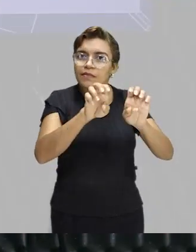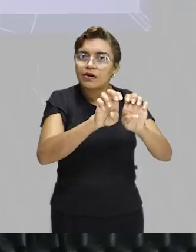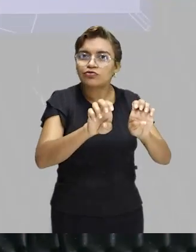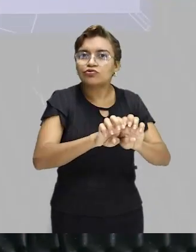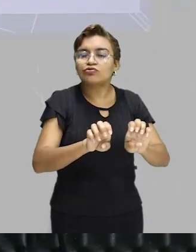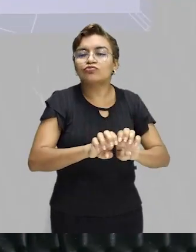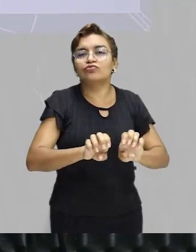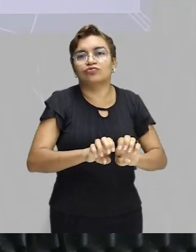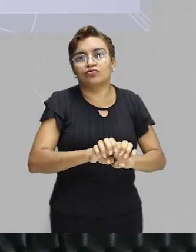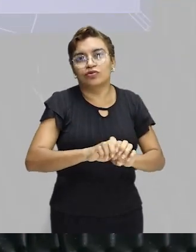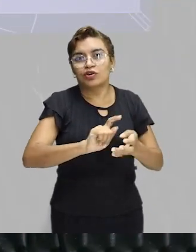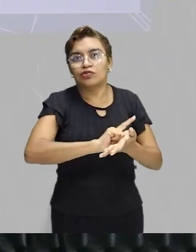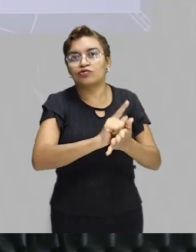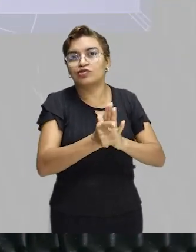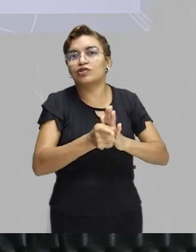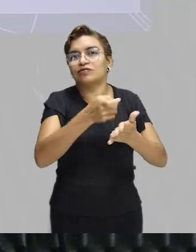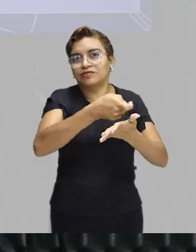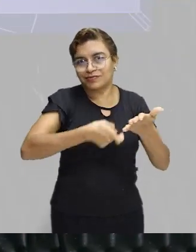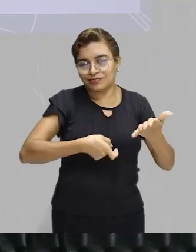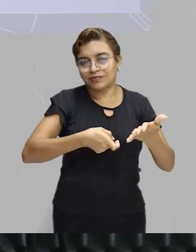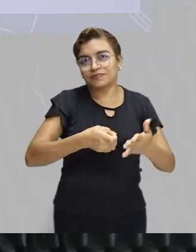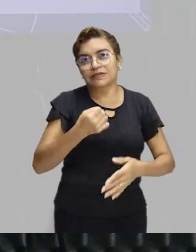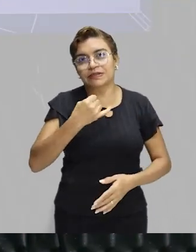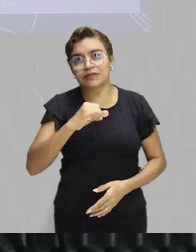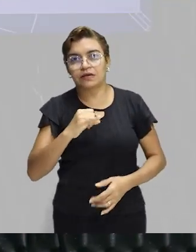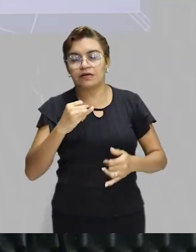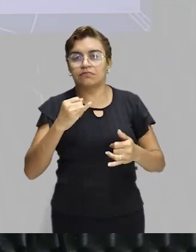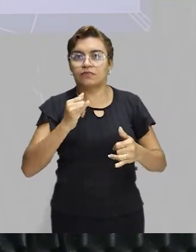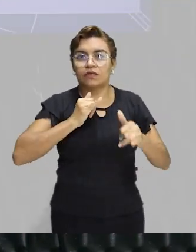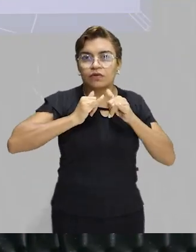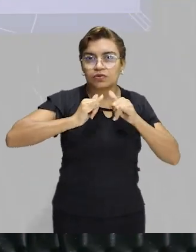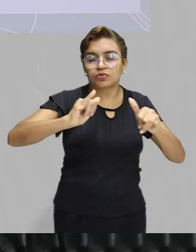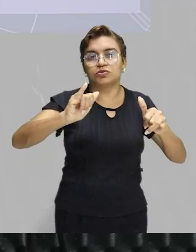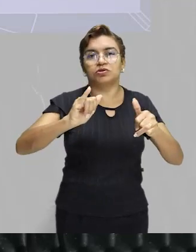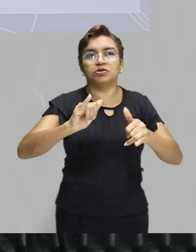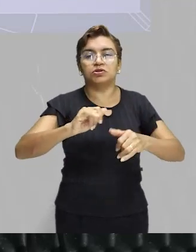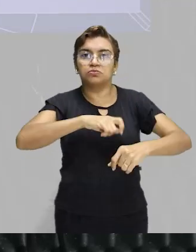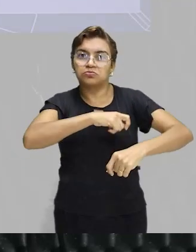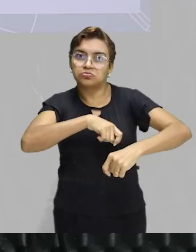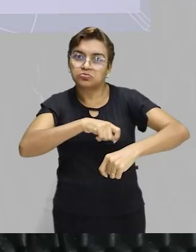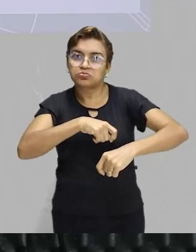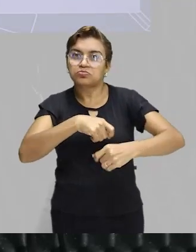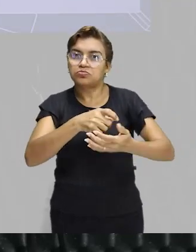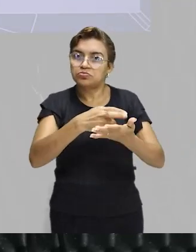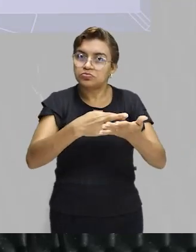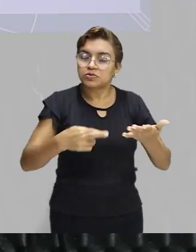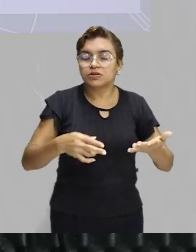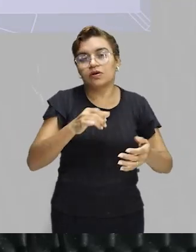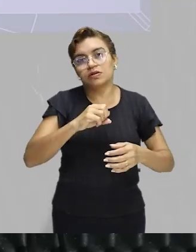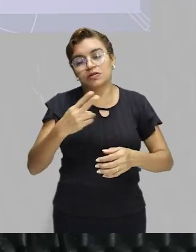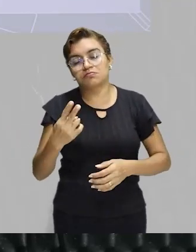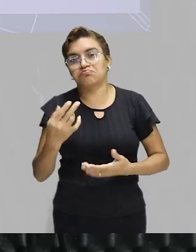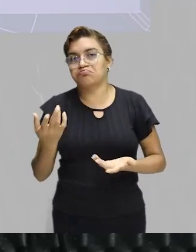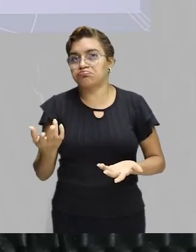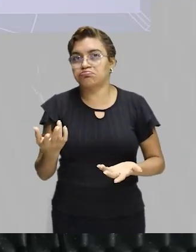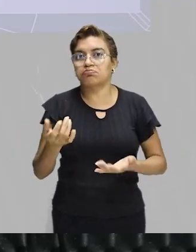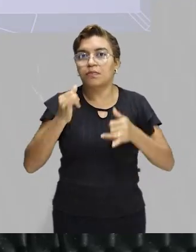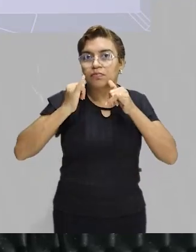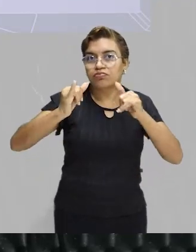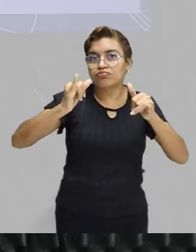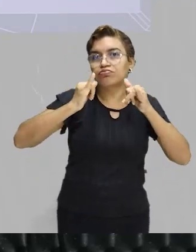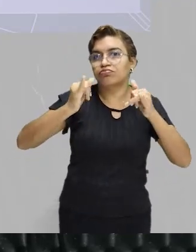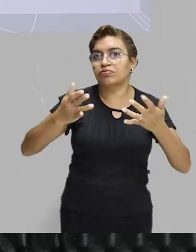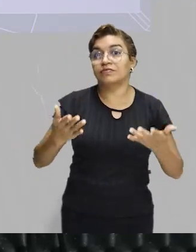estrutura dele, você sabe o que ele é. Se é uma notícia, se é uma receita, se é um anúncio, se é uma propaganda. Você consegue ter